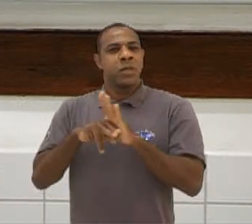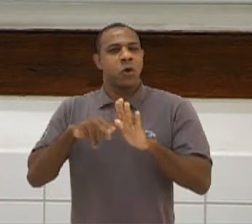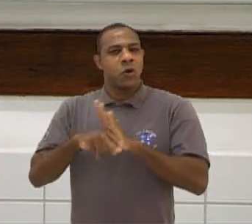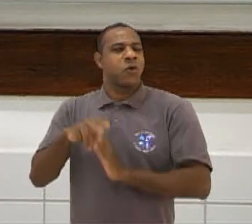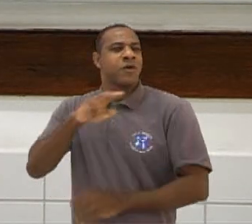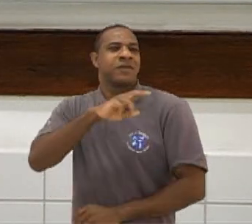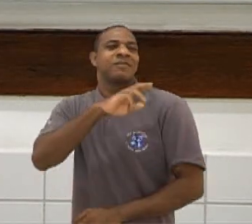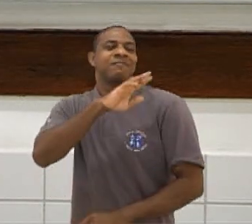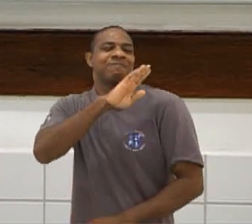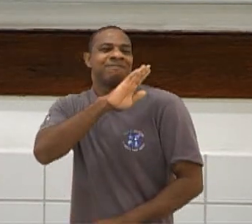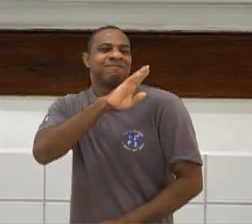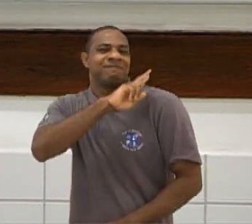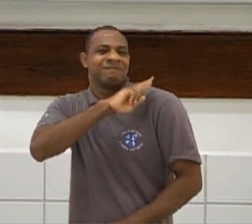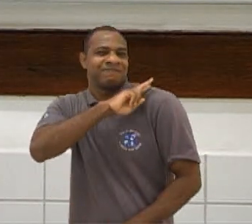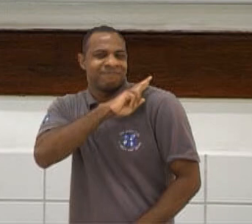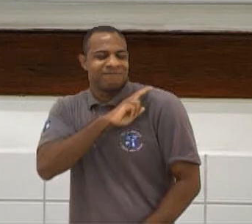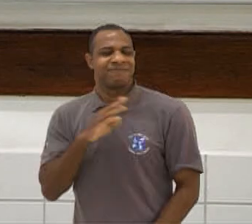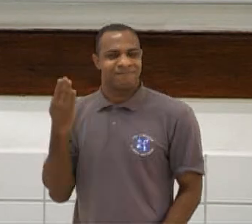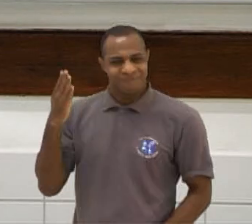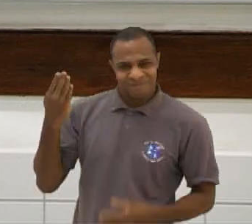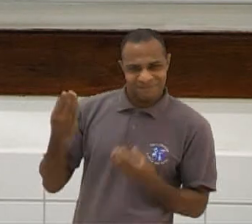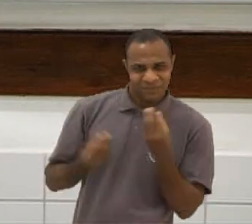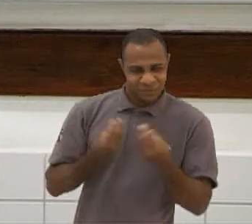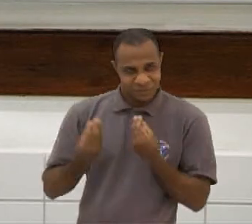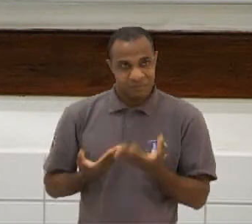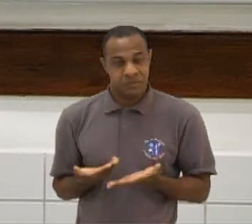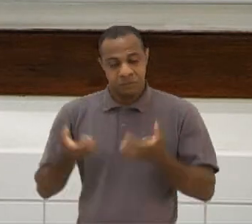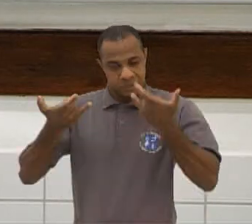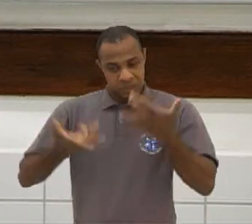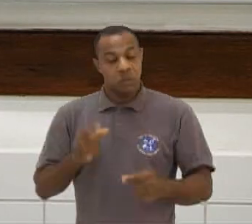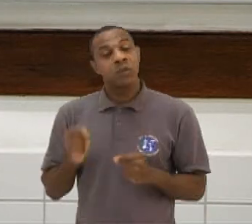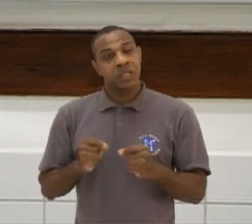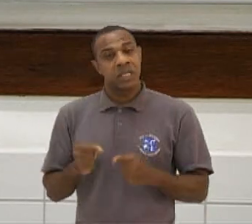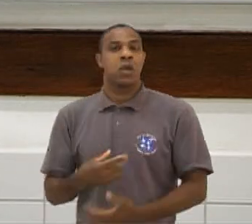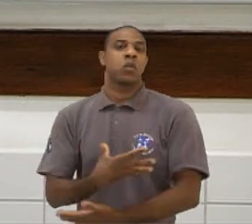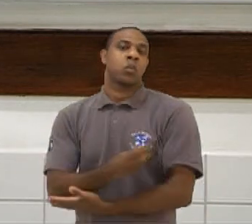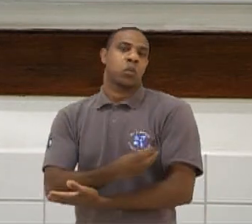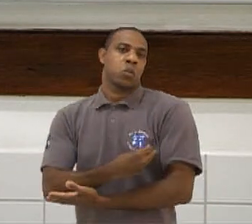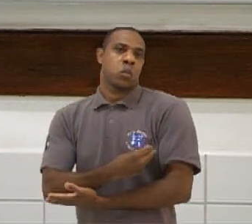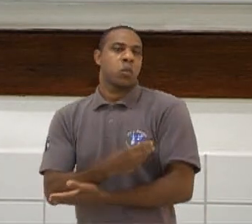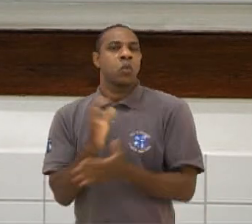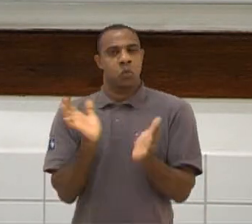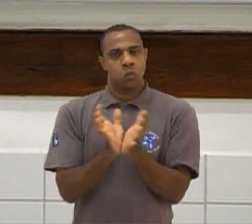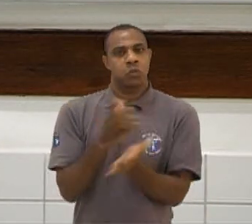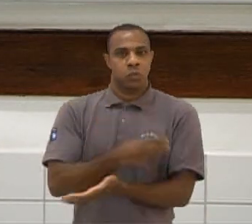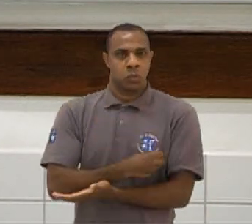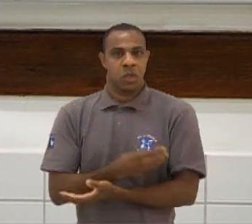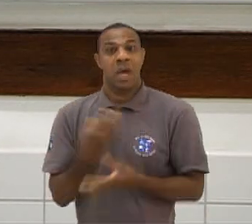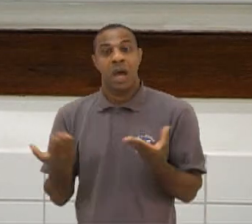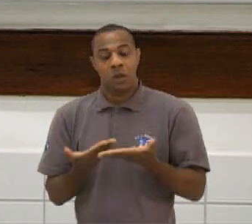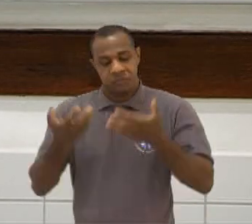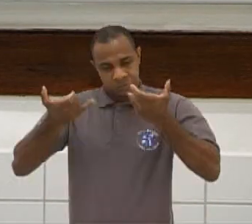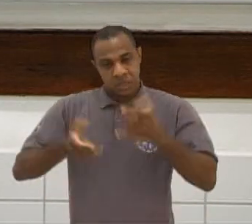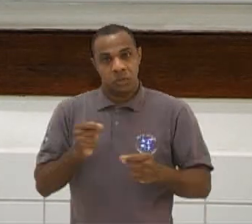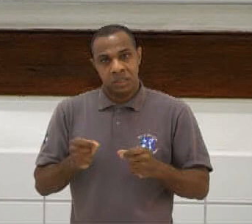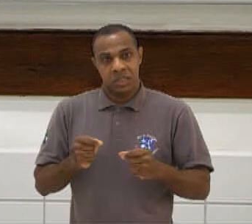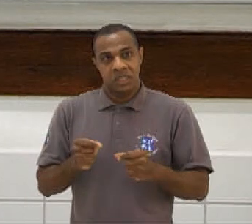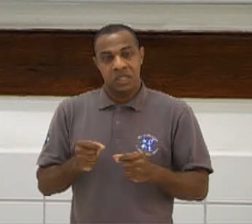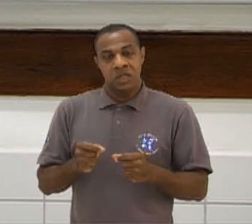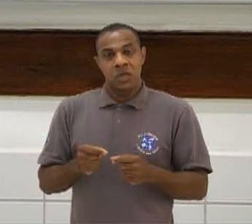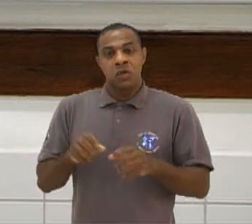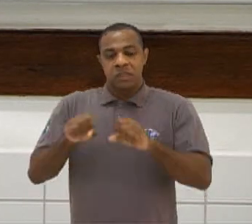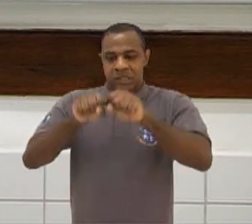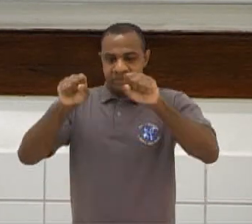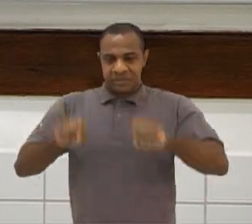e trazendo mais um pouquinho para vocês sobre mamíferos. Então, hoje a gente vai falar um pouquinho sobre o sistema digestório dos mamíferos, mas